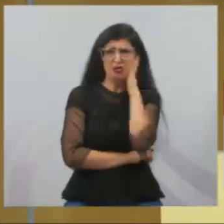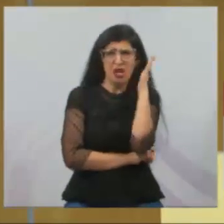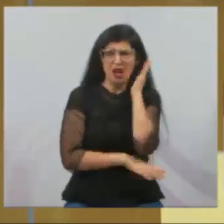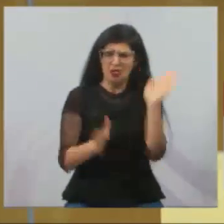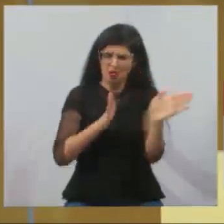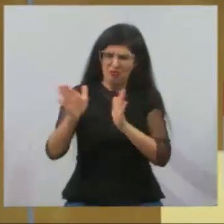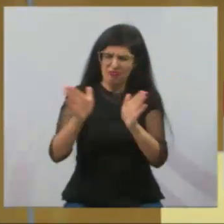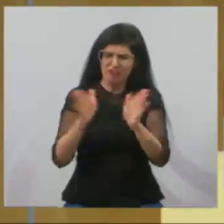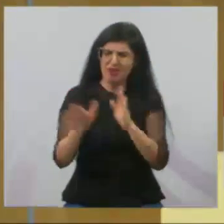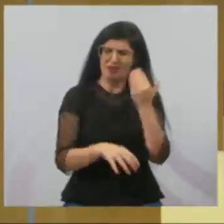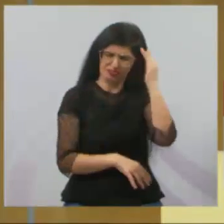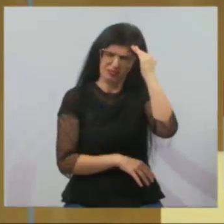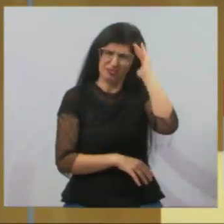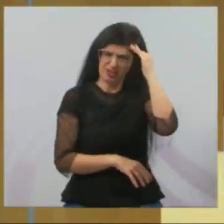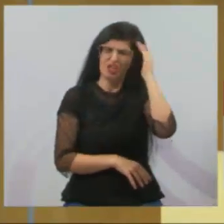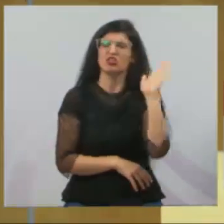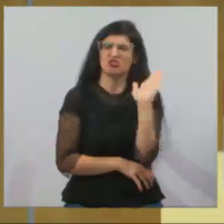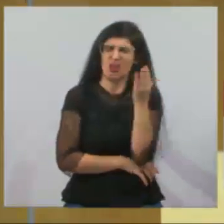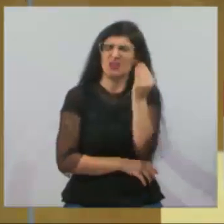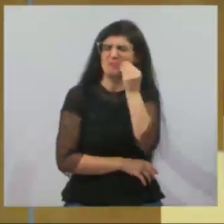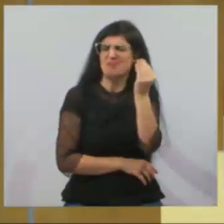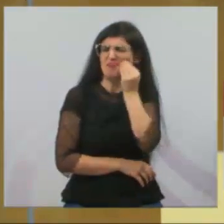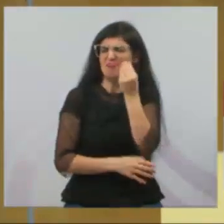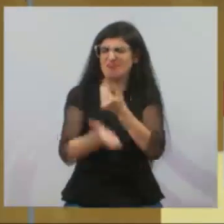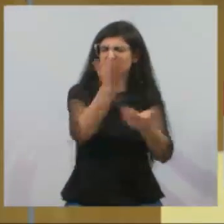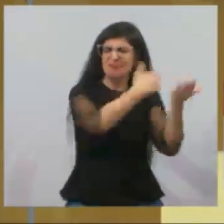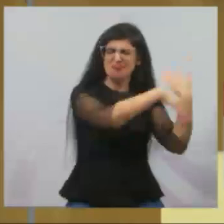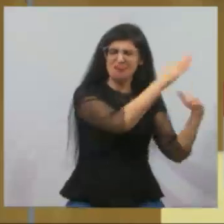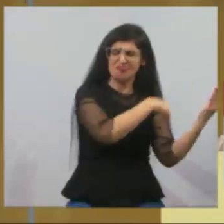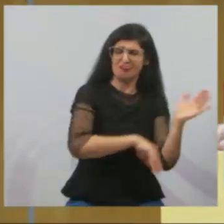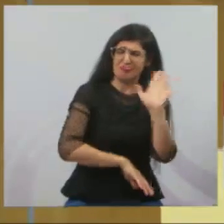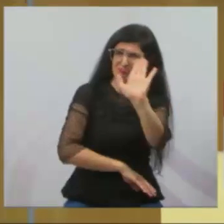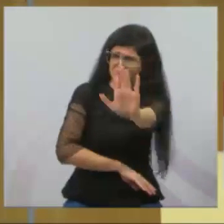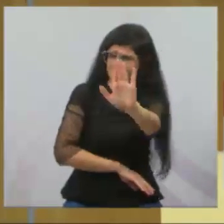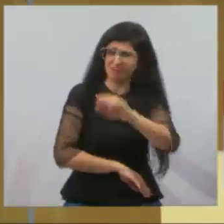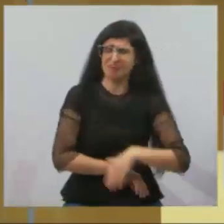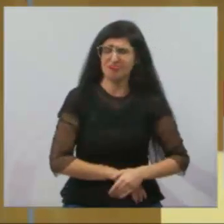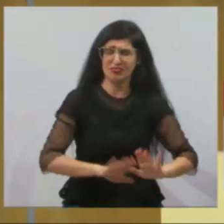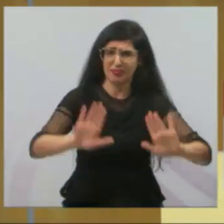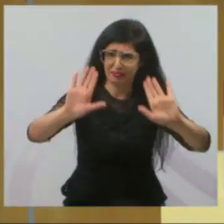como funciona isso. Vamos pegar aqui algumas situações,